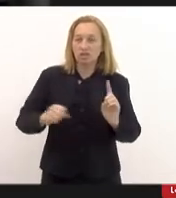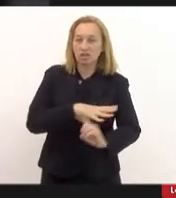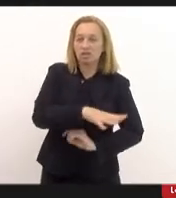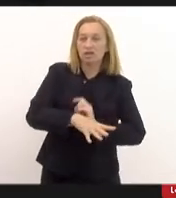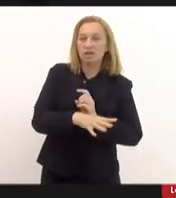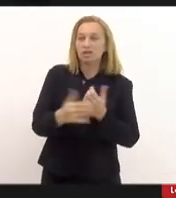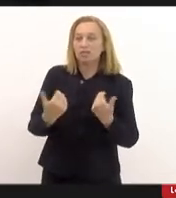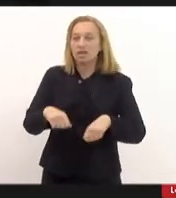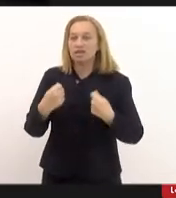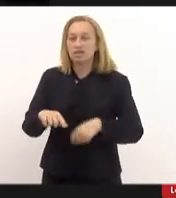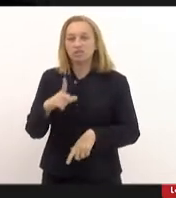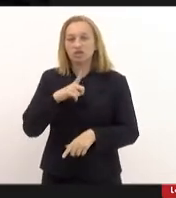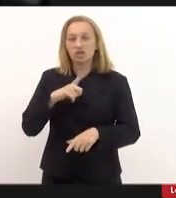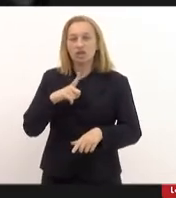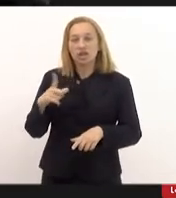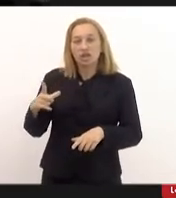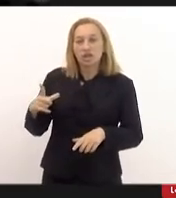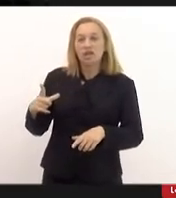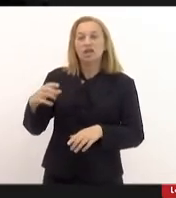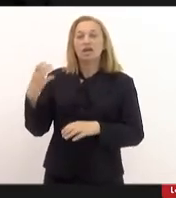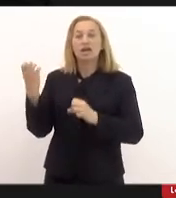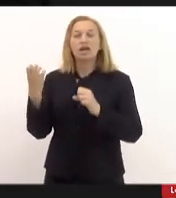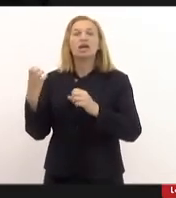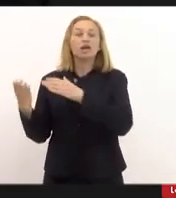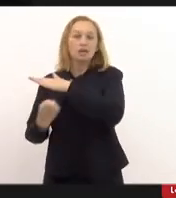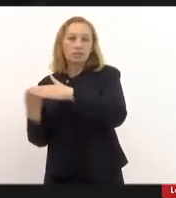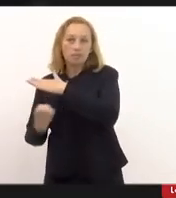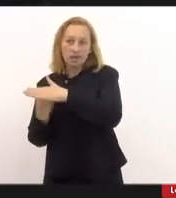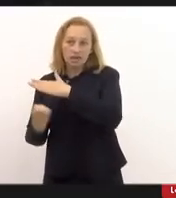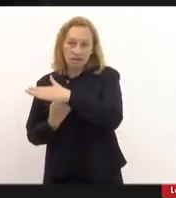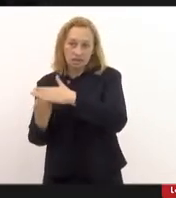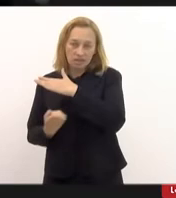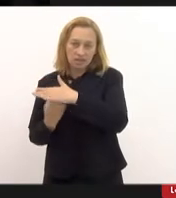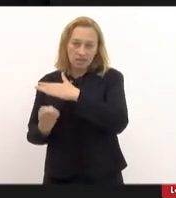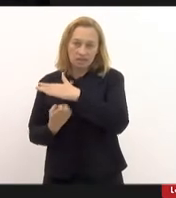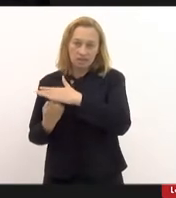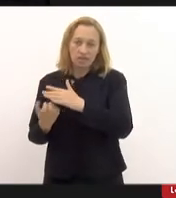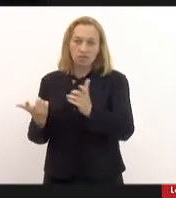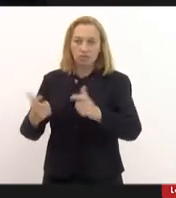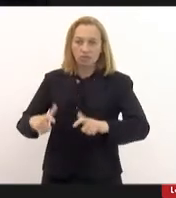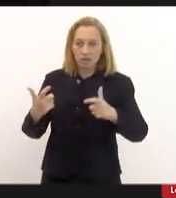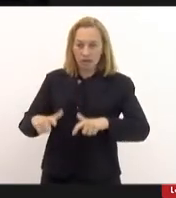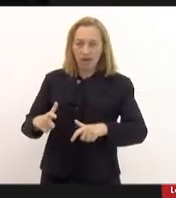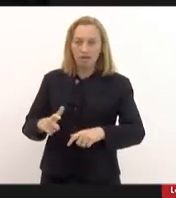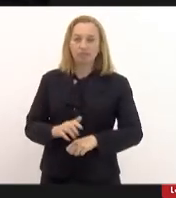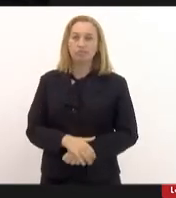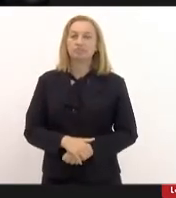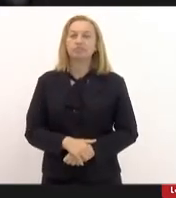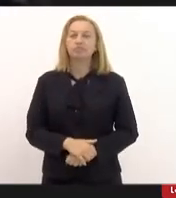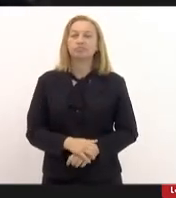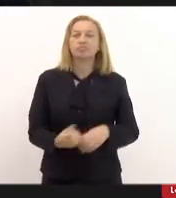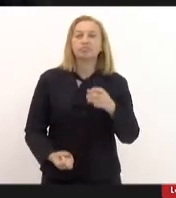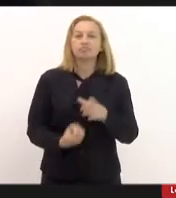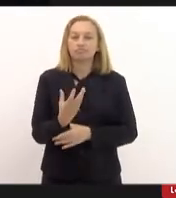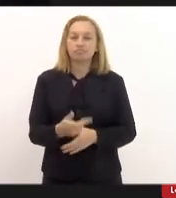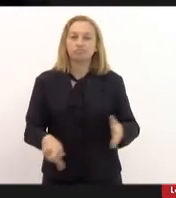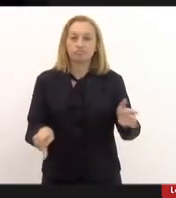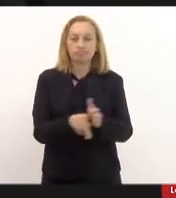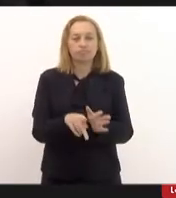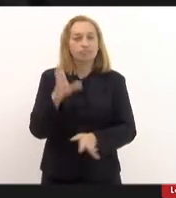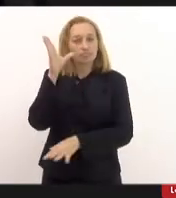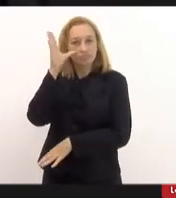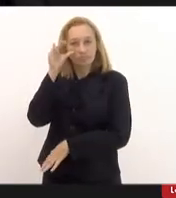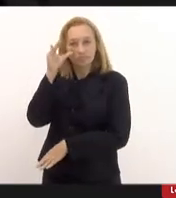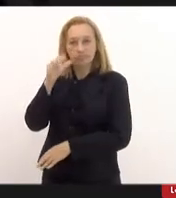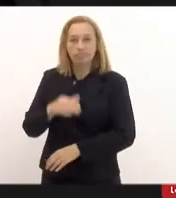riqueza, trazer empresas para gerar renda e emprego para a população. Então, eu fiz esse projeto, é um projeto